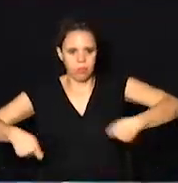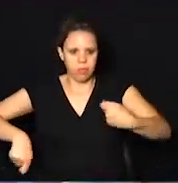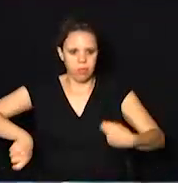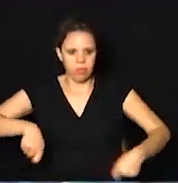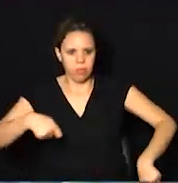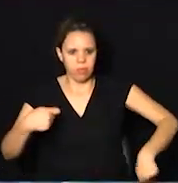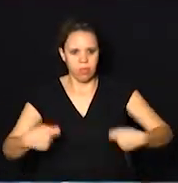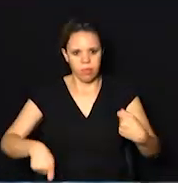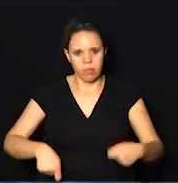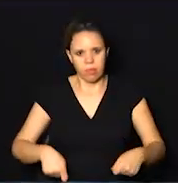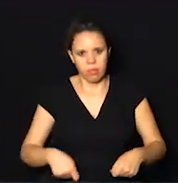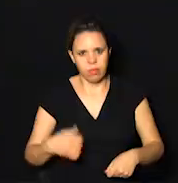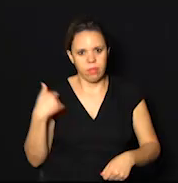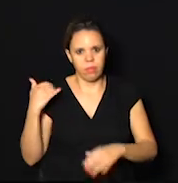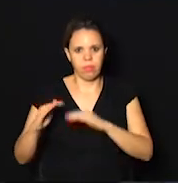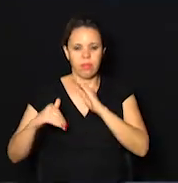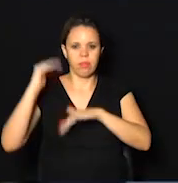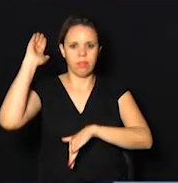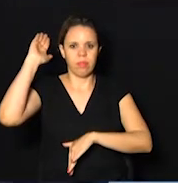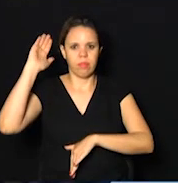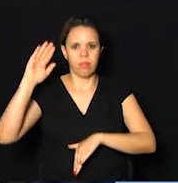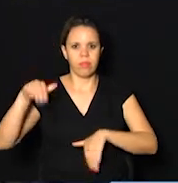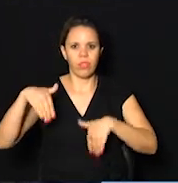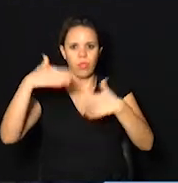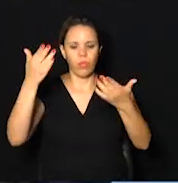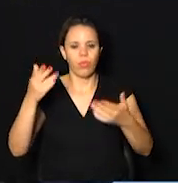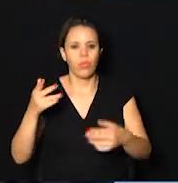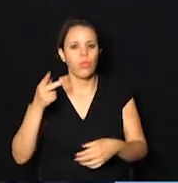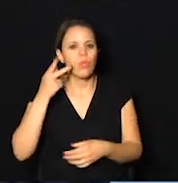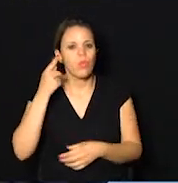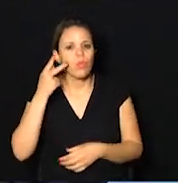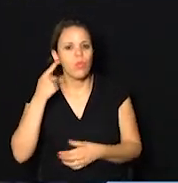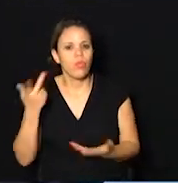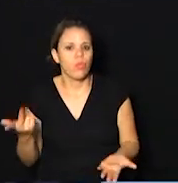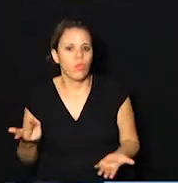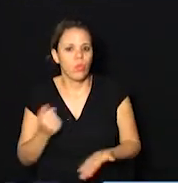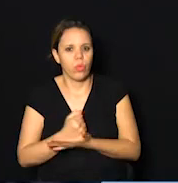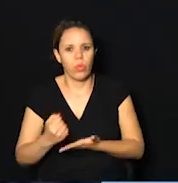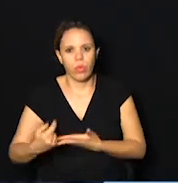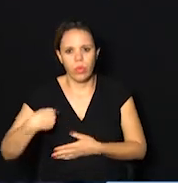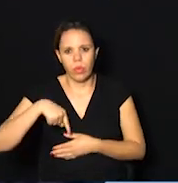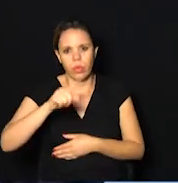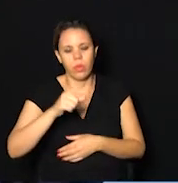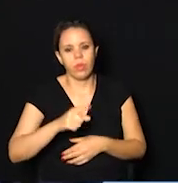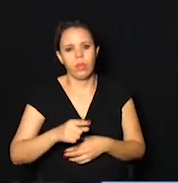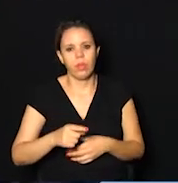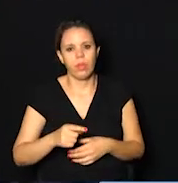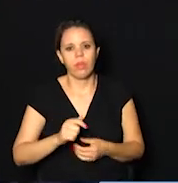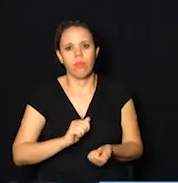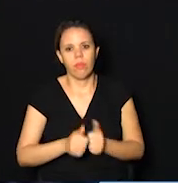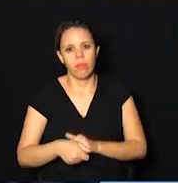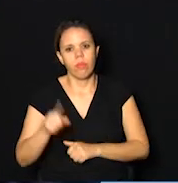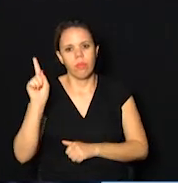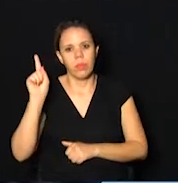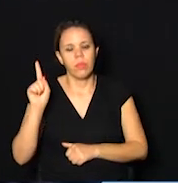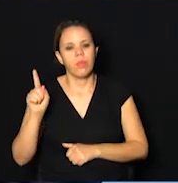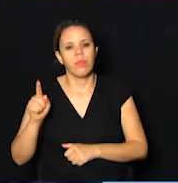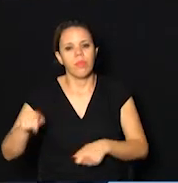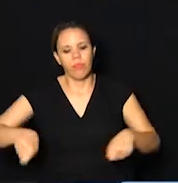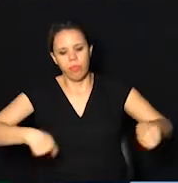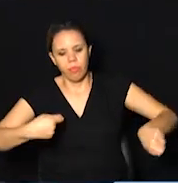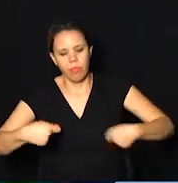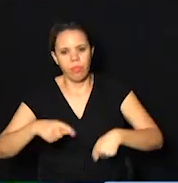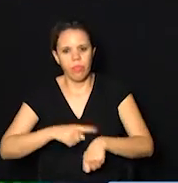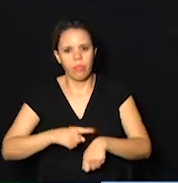olímpico já não existe idade muito avançada quando eu fui para fortaleza quando eles me contrataram para jogar lá eu tinha